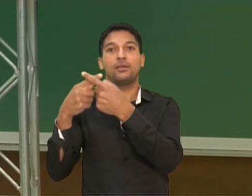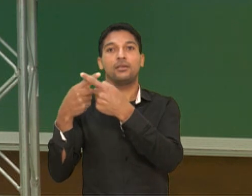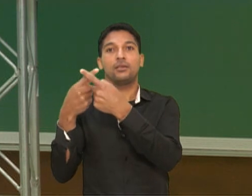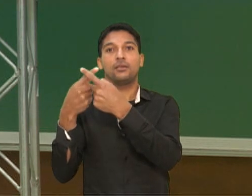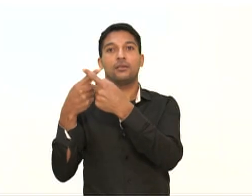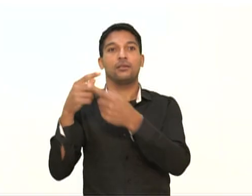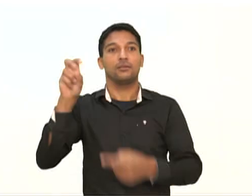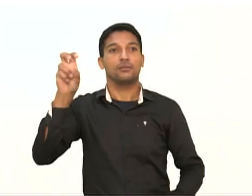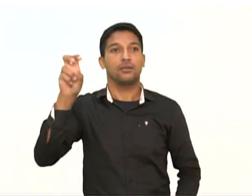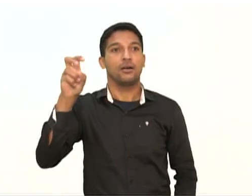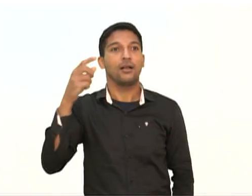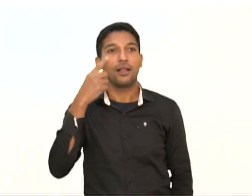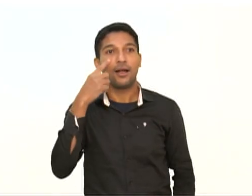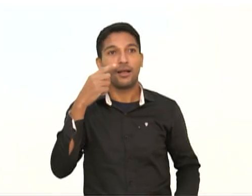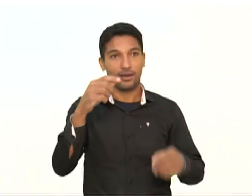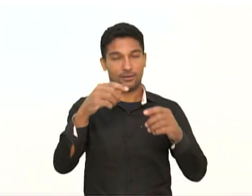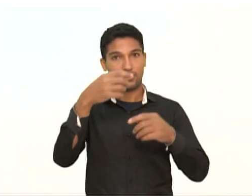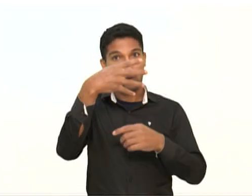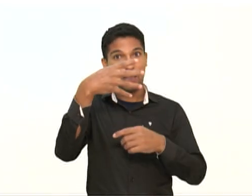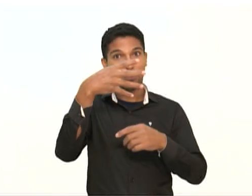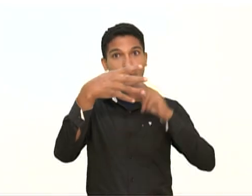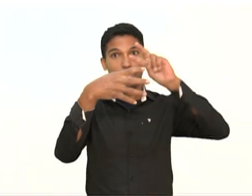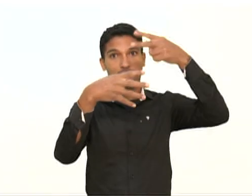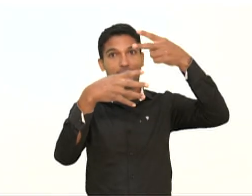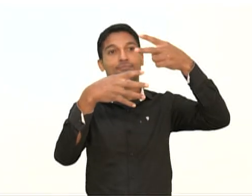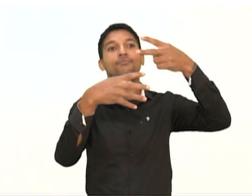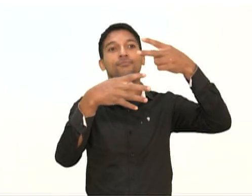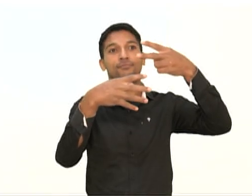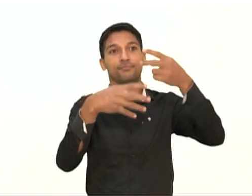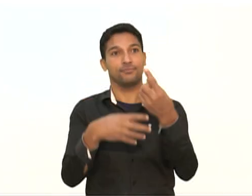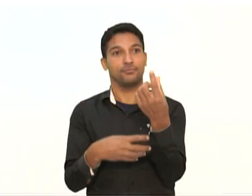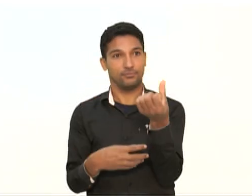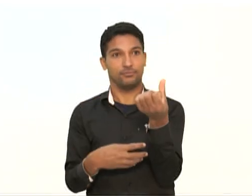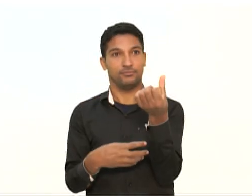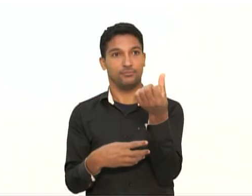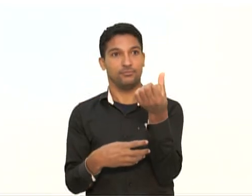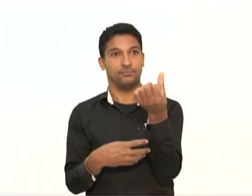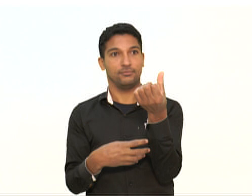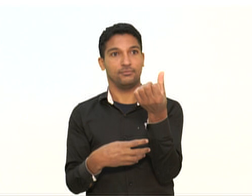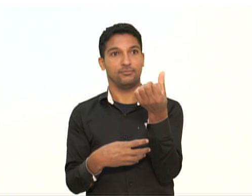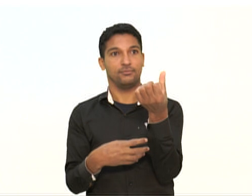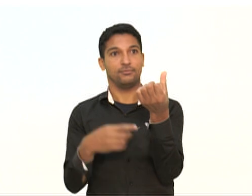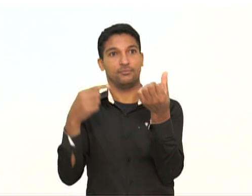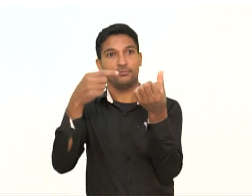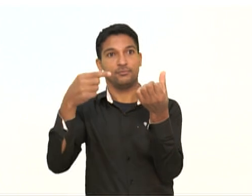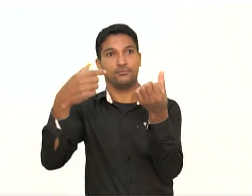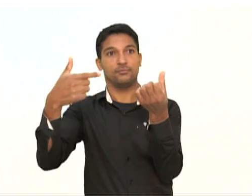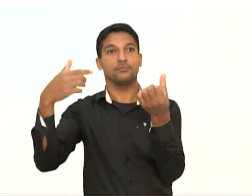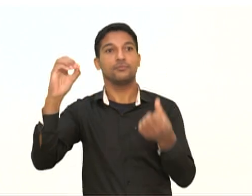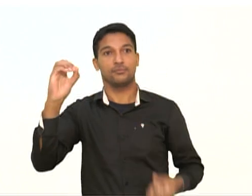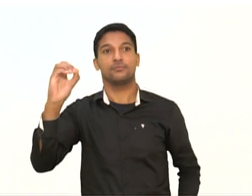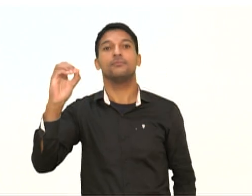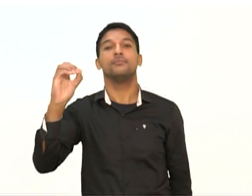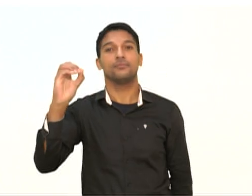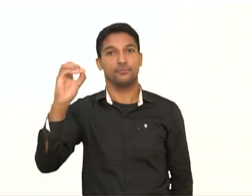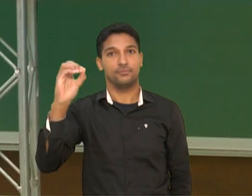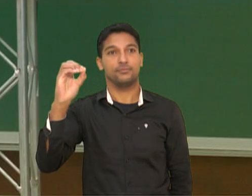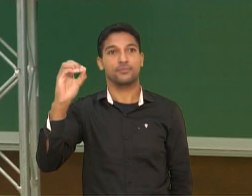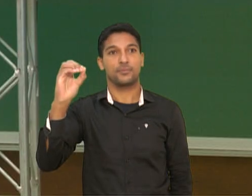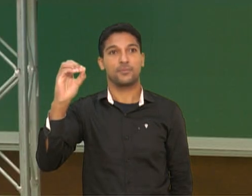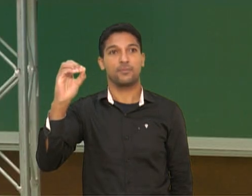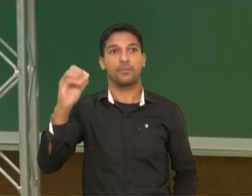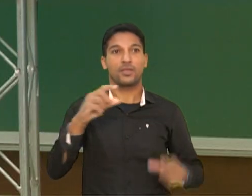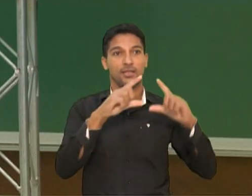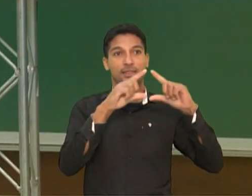4 vezes 1 vezes 5, 20. Então, o delta é menos 4, nós já esperávamos, né, que o valor de delta